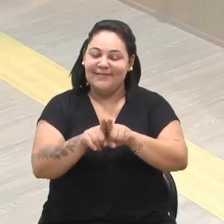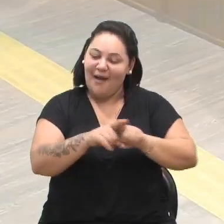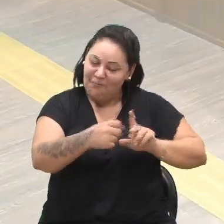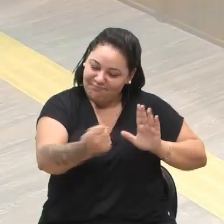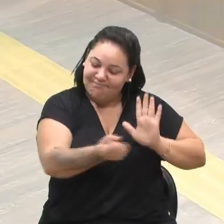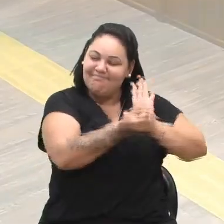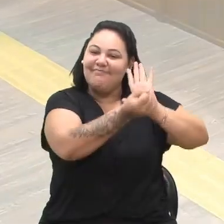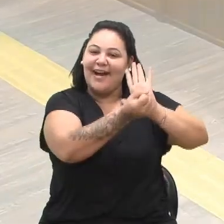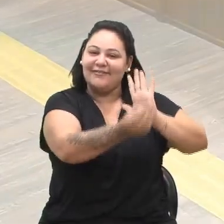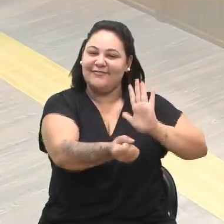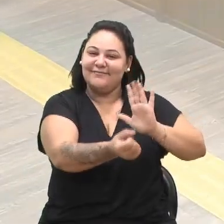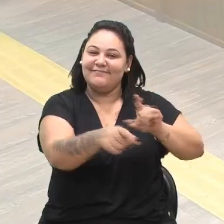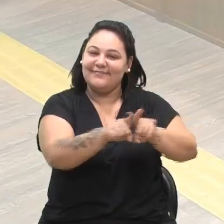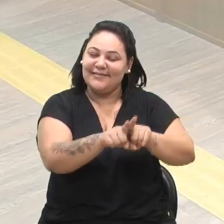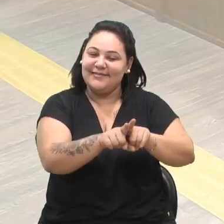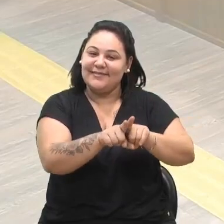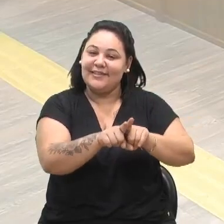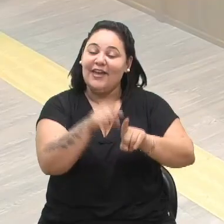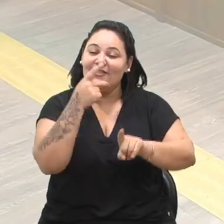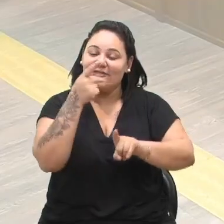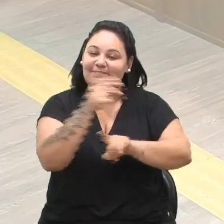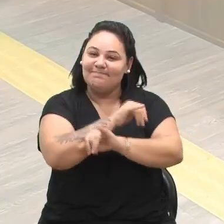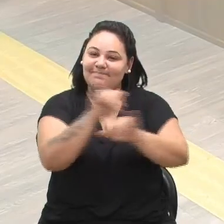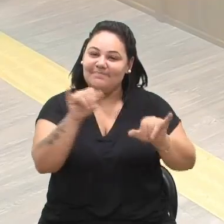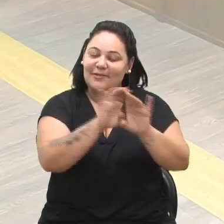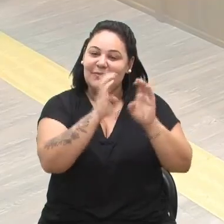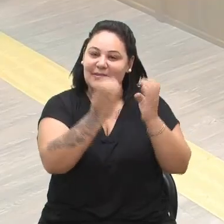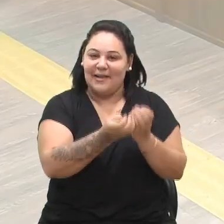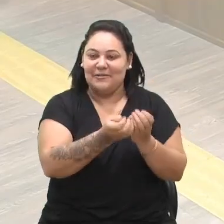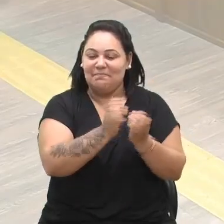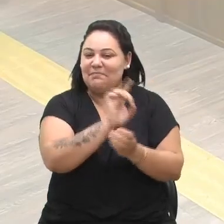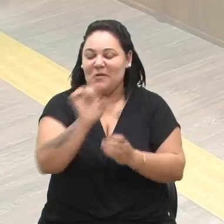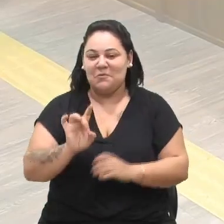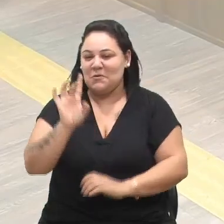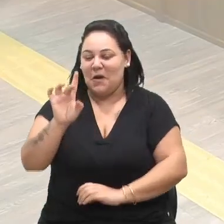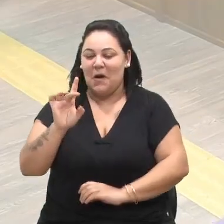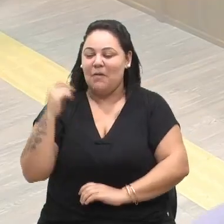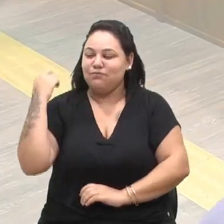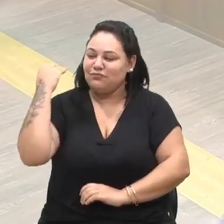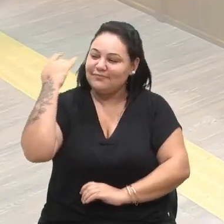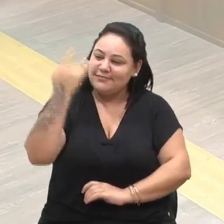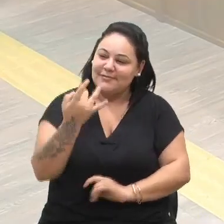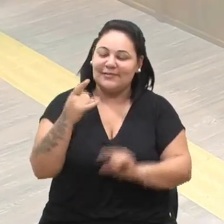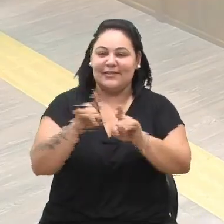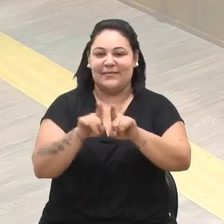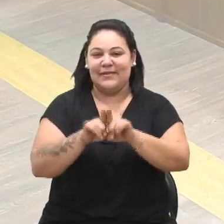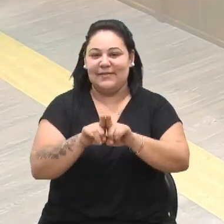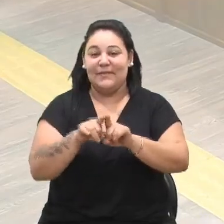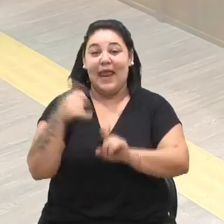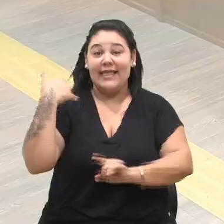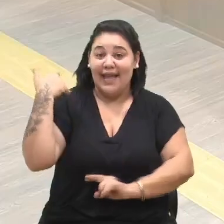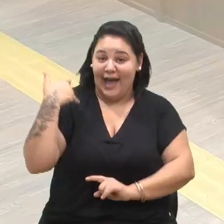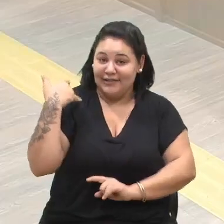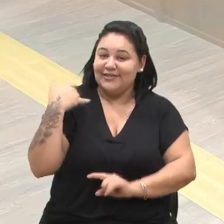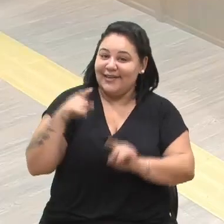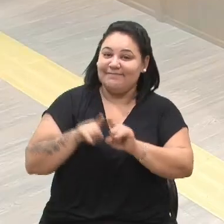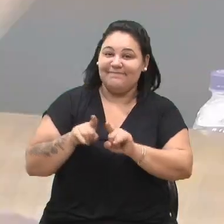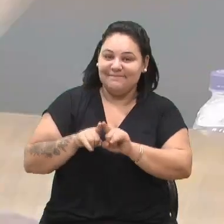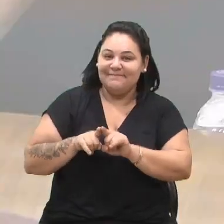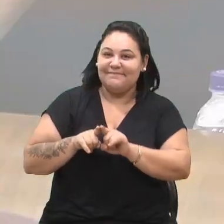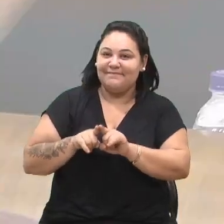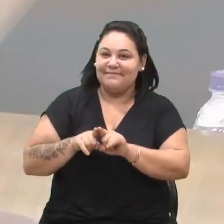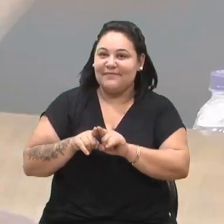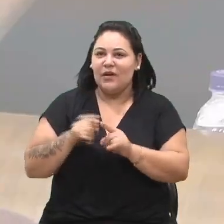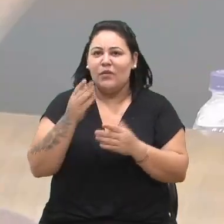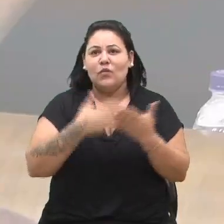a gente fala isso nesse momento para a comunidade, não só a histórica pela questão da idade, né? Mas por